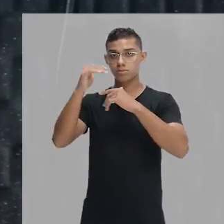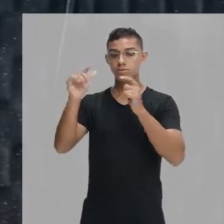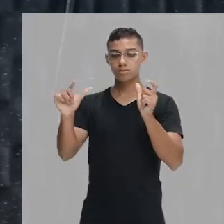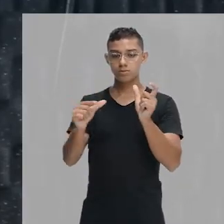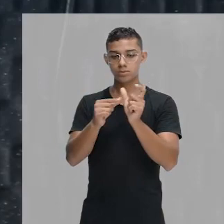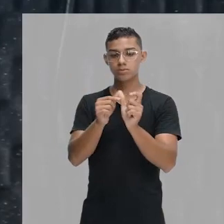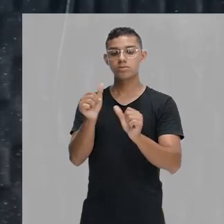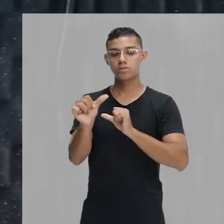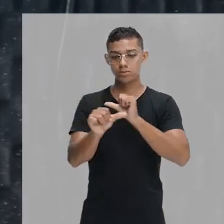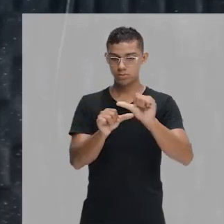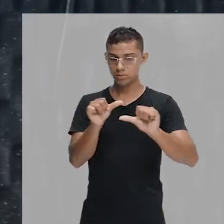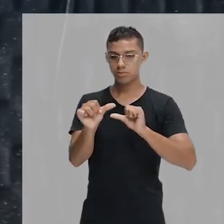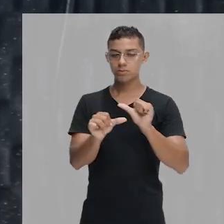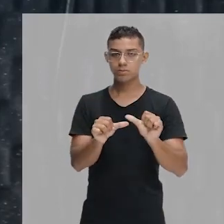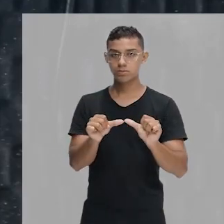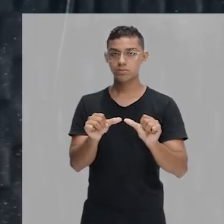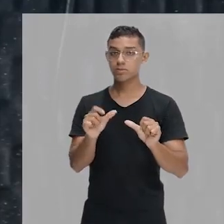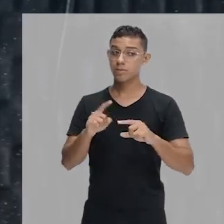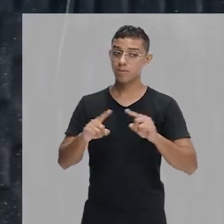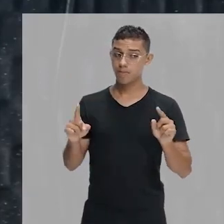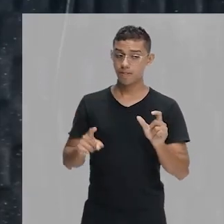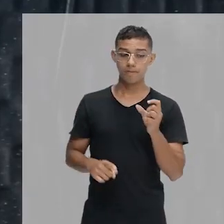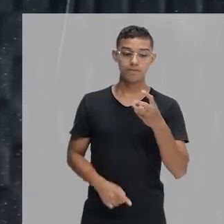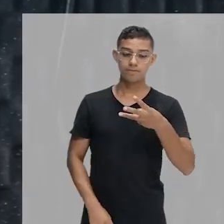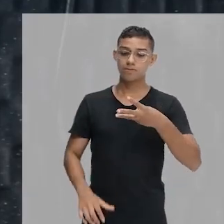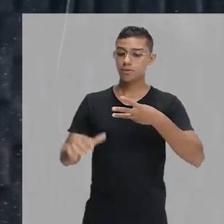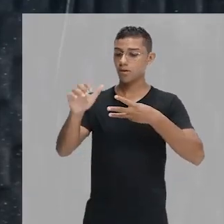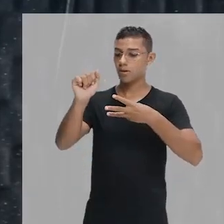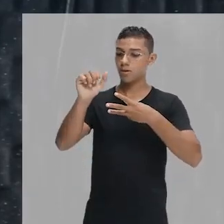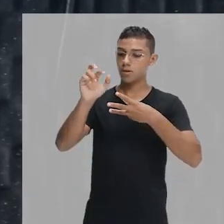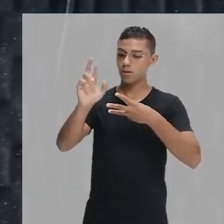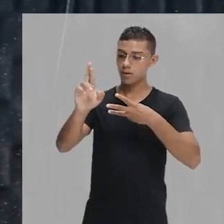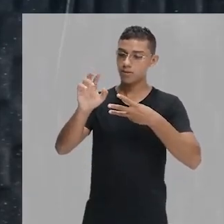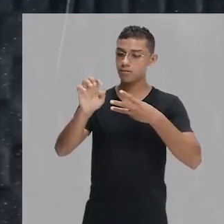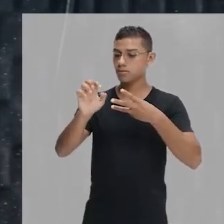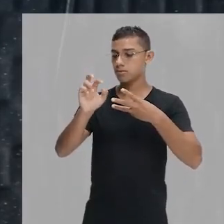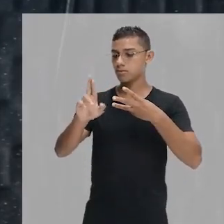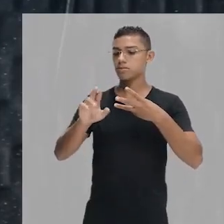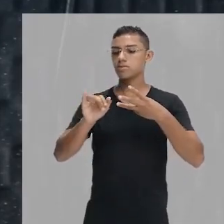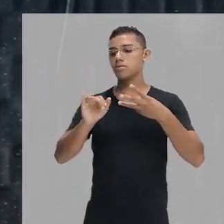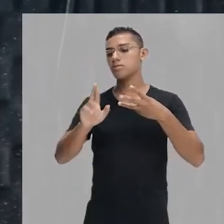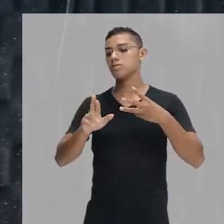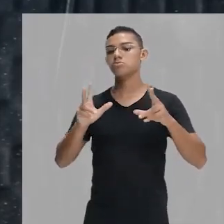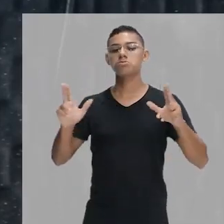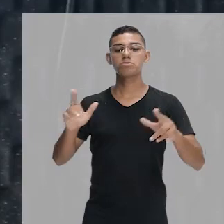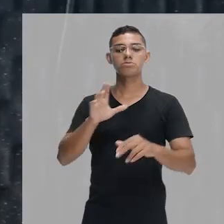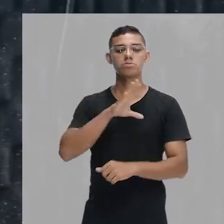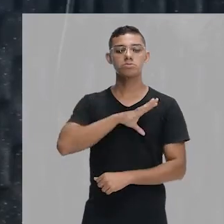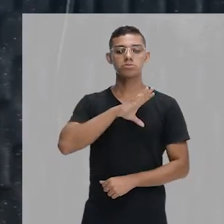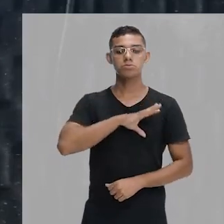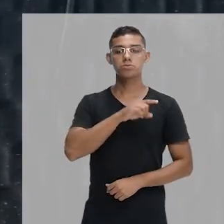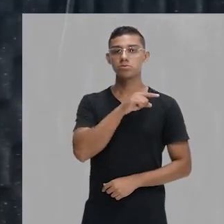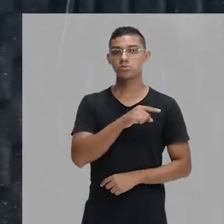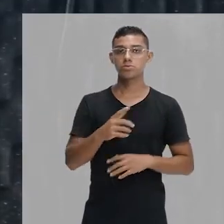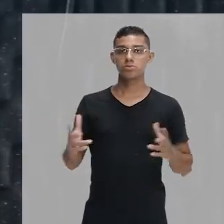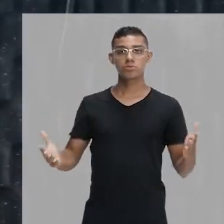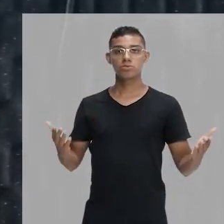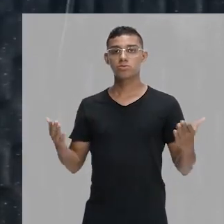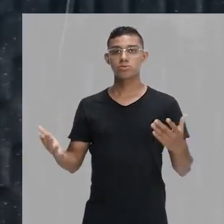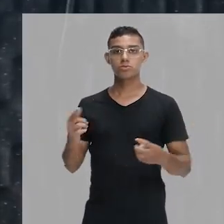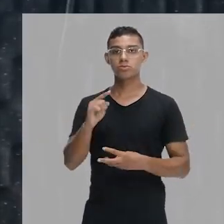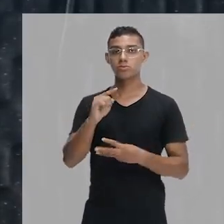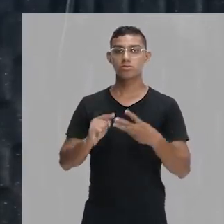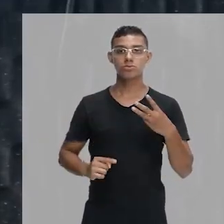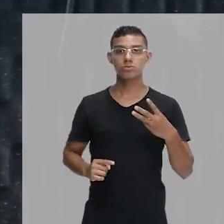é que vai mudar, mas a terminação é a mesma da língua portuguesa, tá? Então, eu só tenho 2 formas que